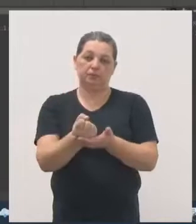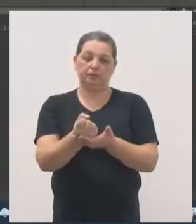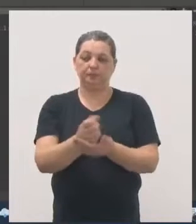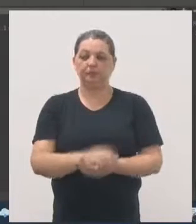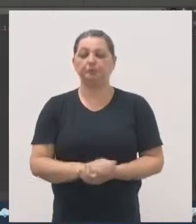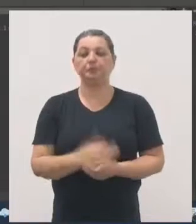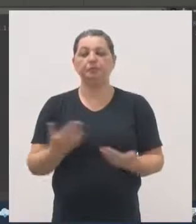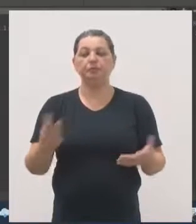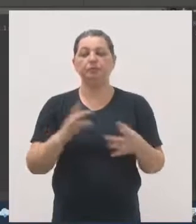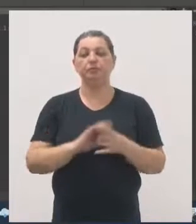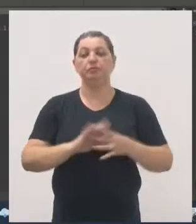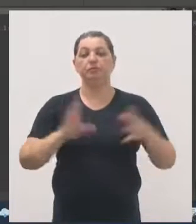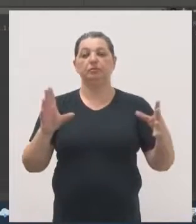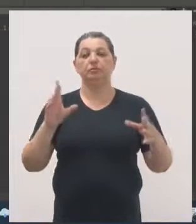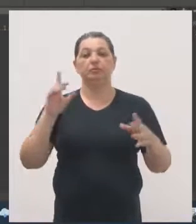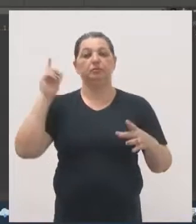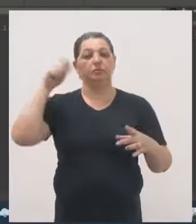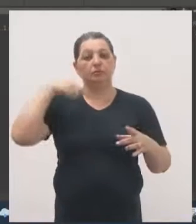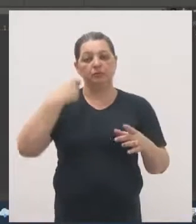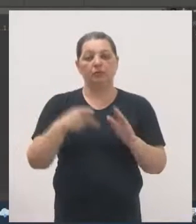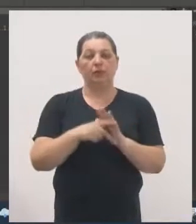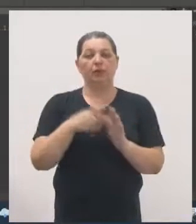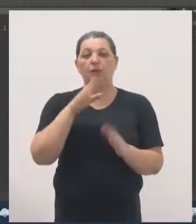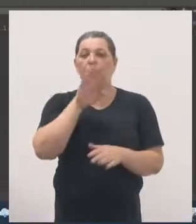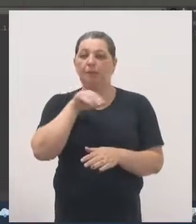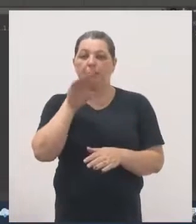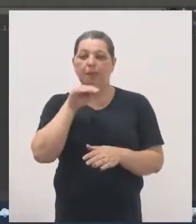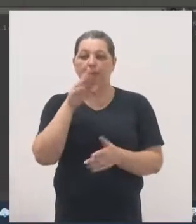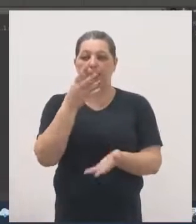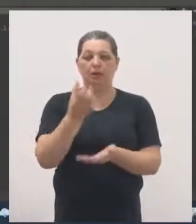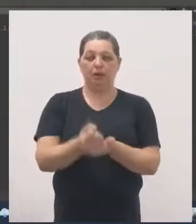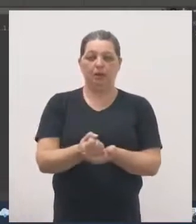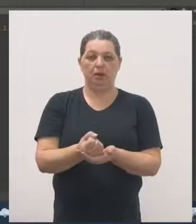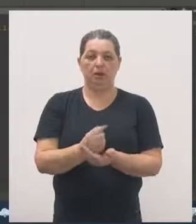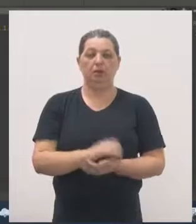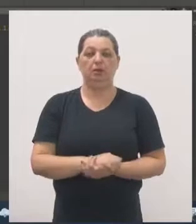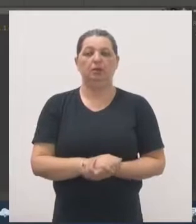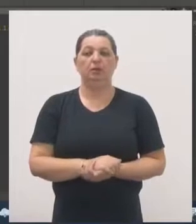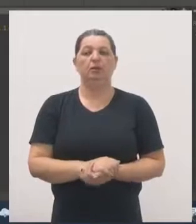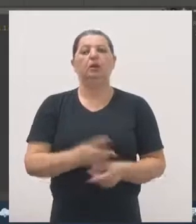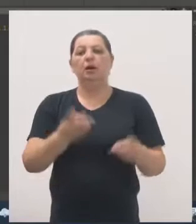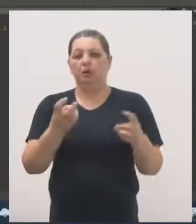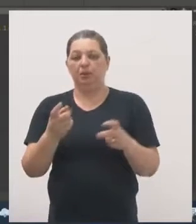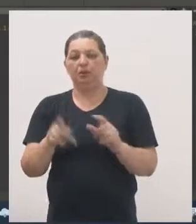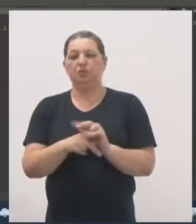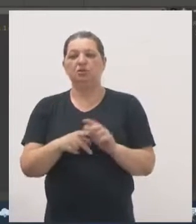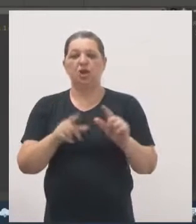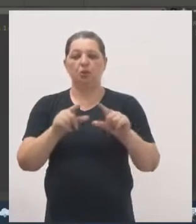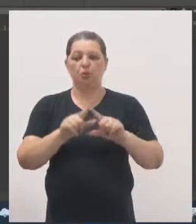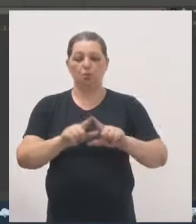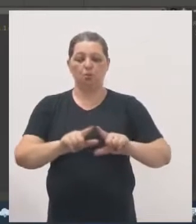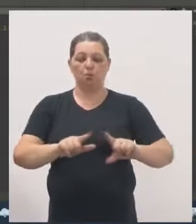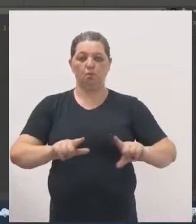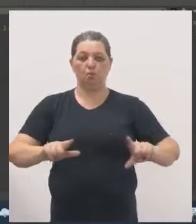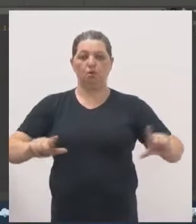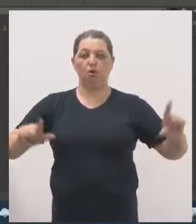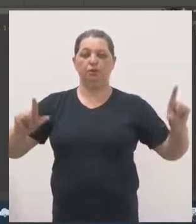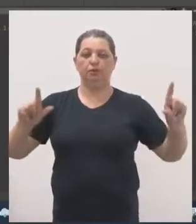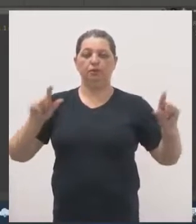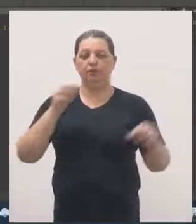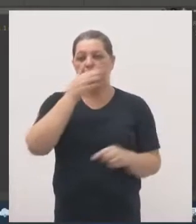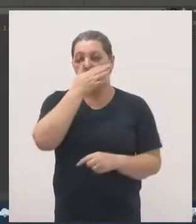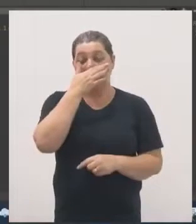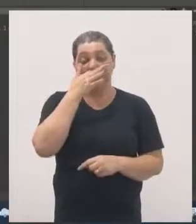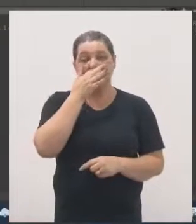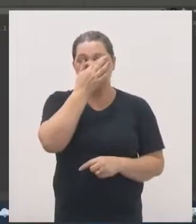aqui a gravação para vocês perceberem, né? Na verdade, vocês já estão percebendo aqui que está subindo a barrinha laranja. É porque